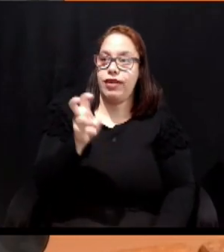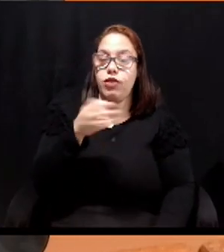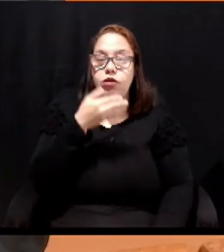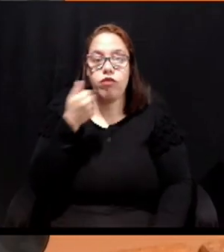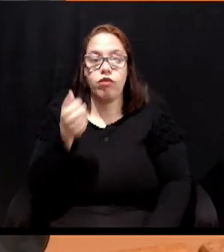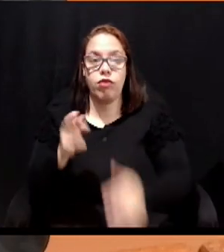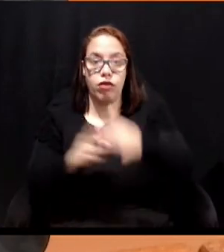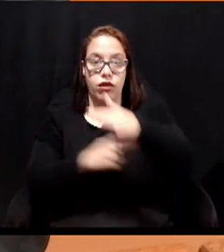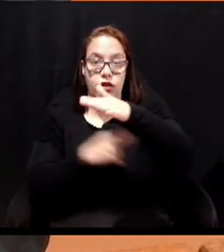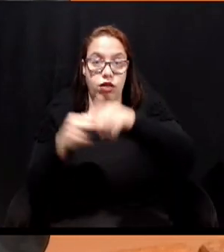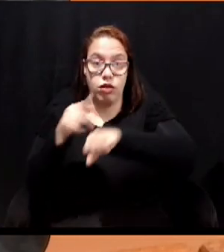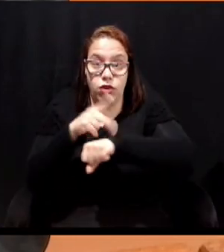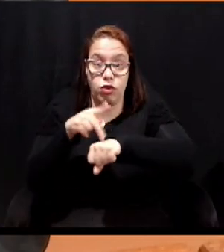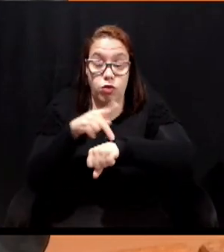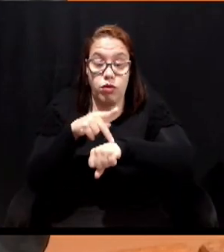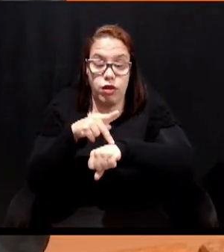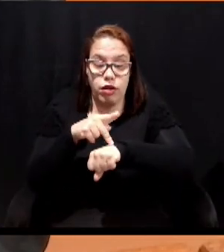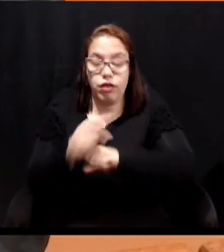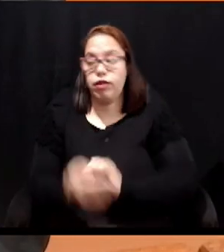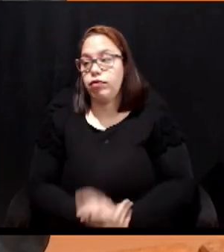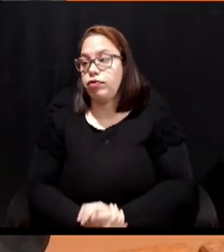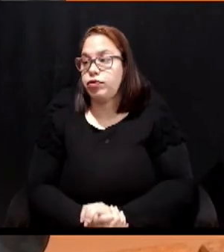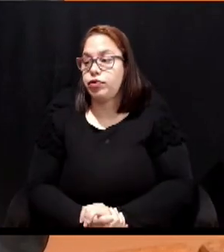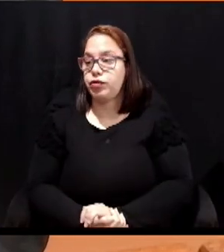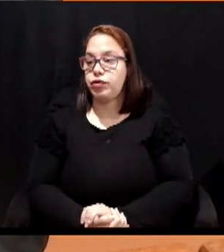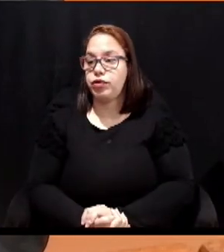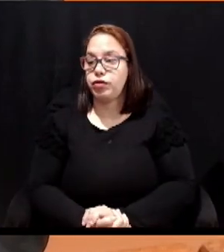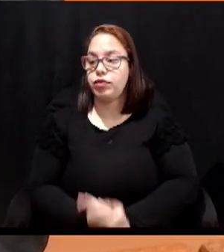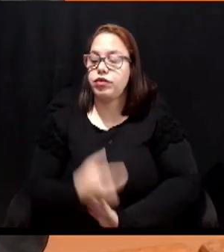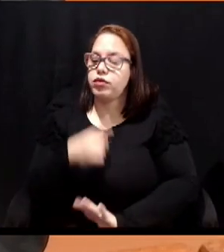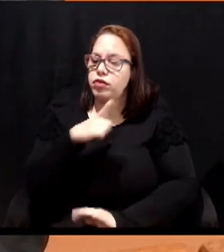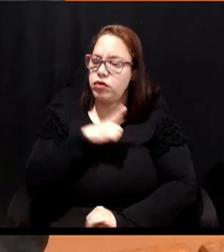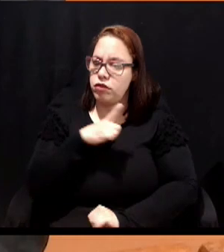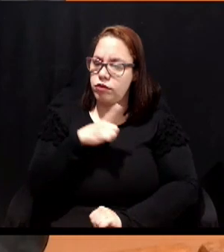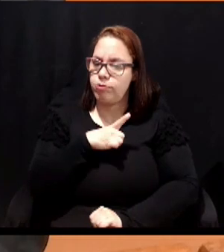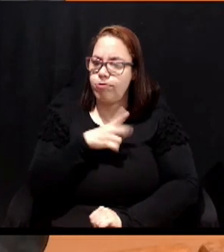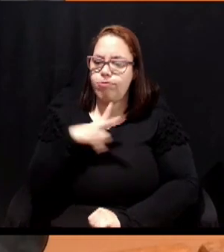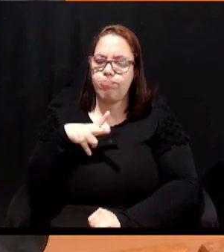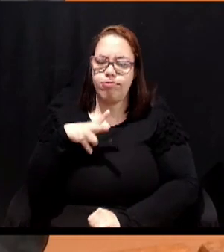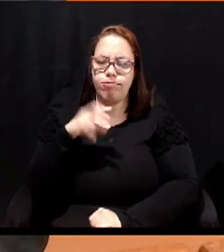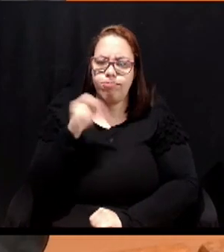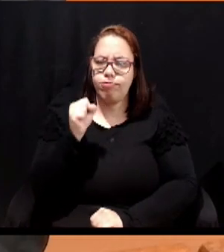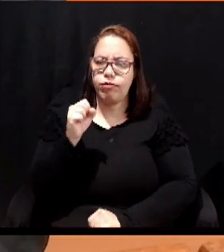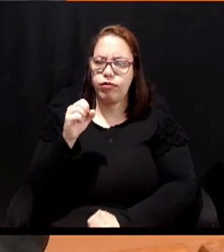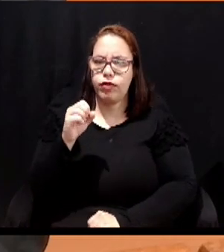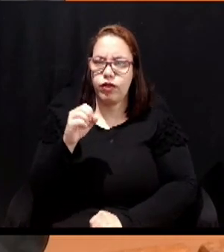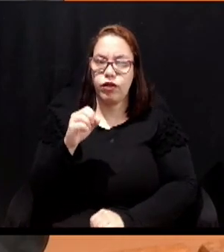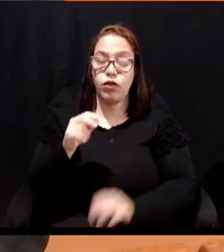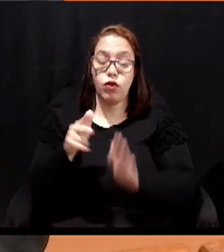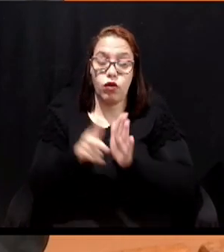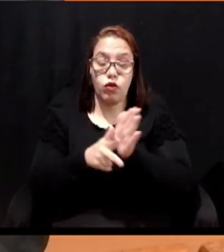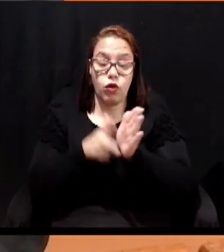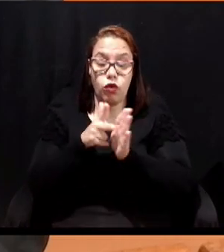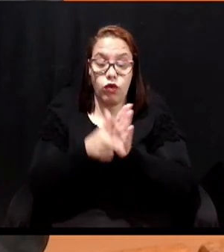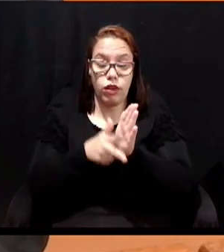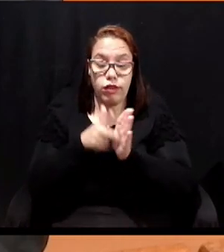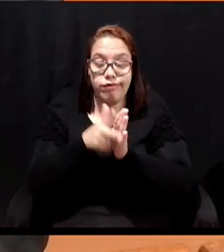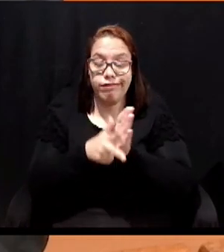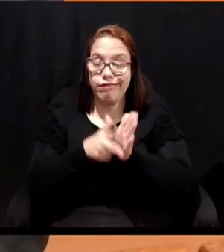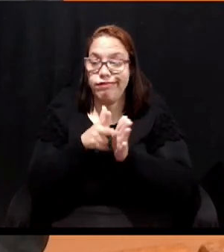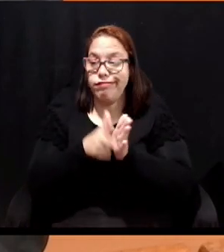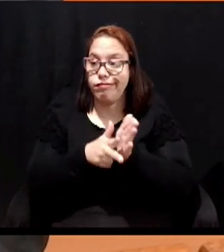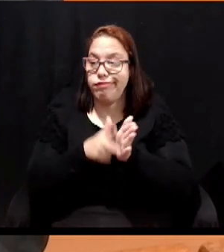país. E ainda temos aqui um braço forte no modal ferroviário, né? Que é